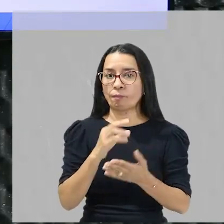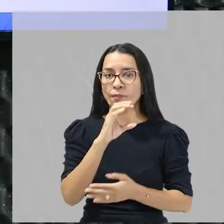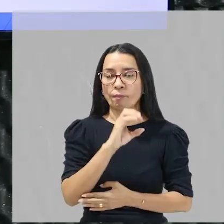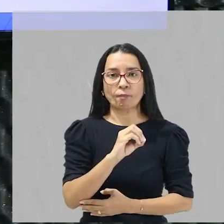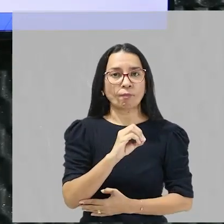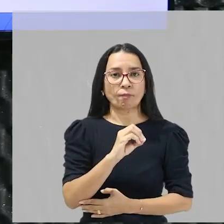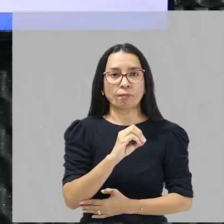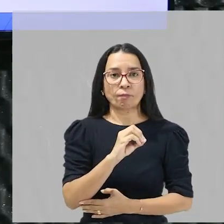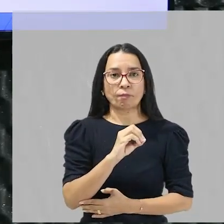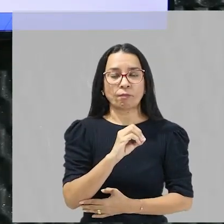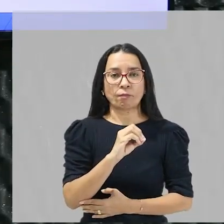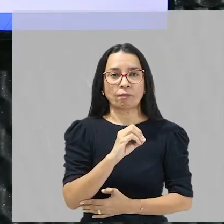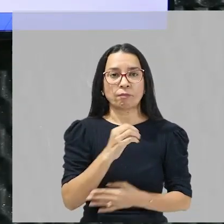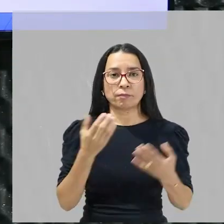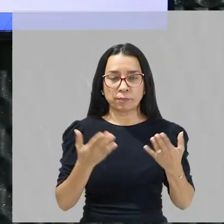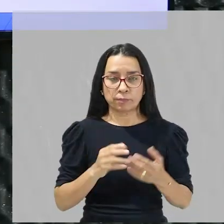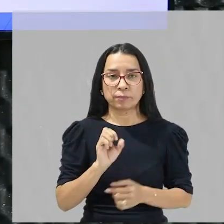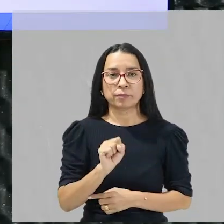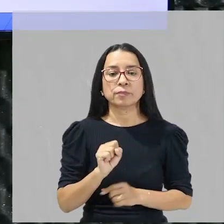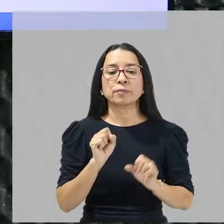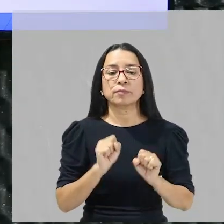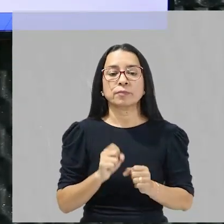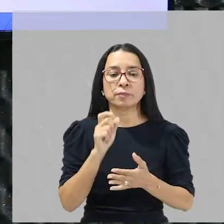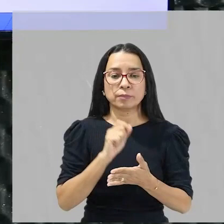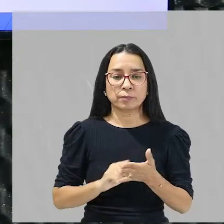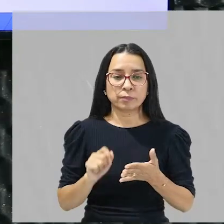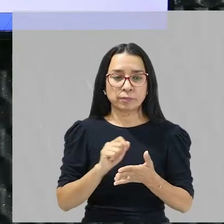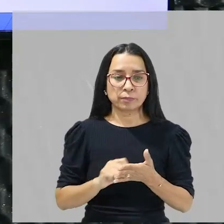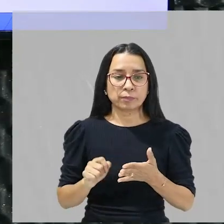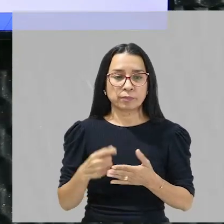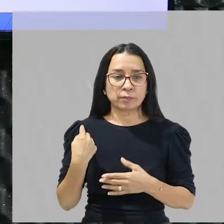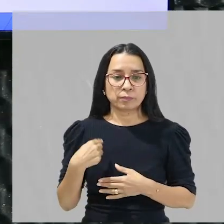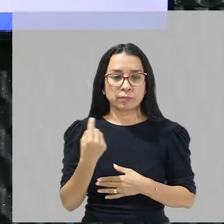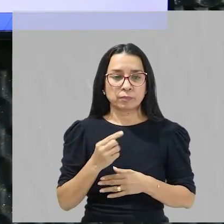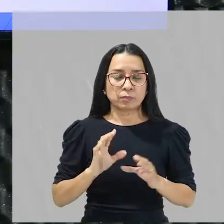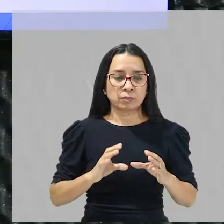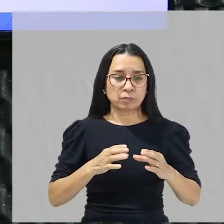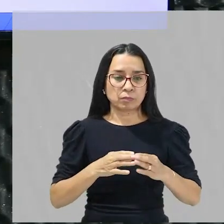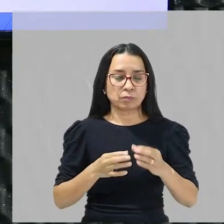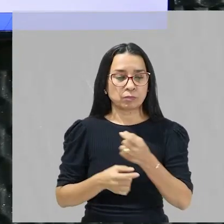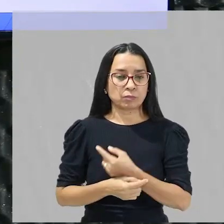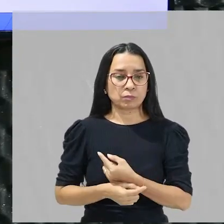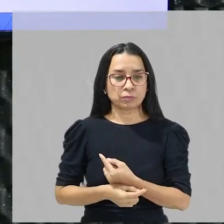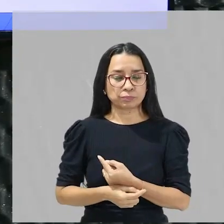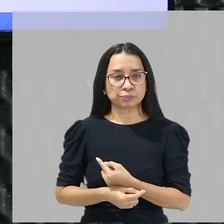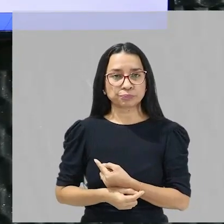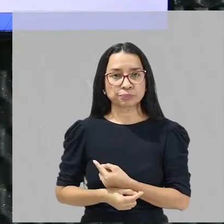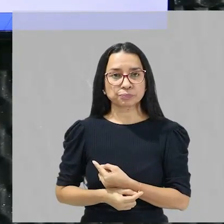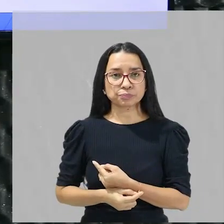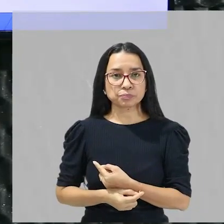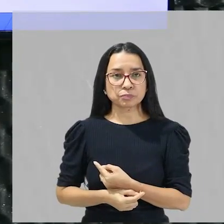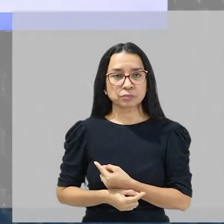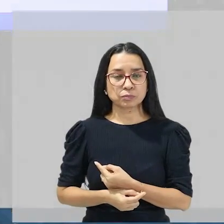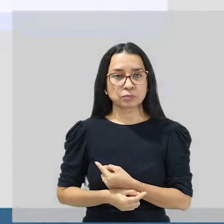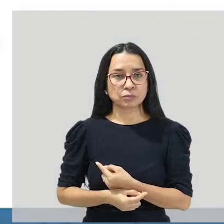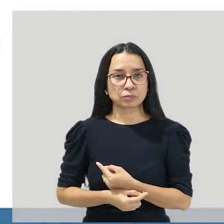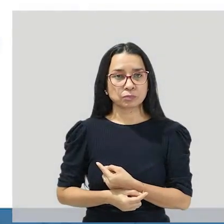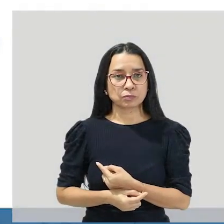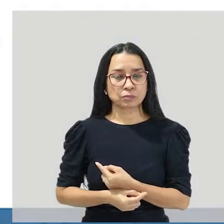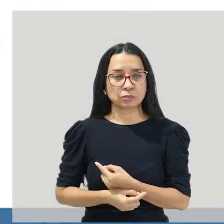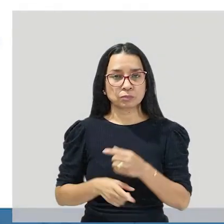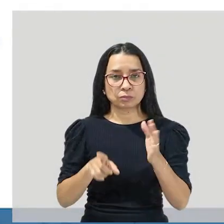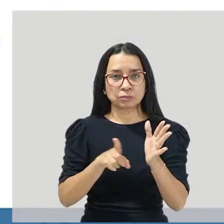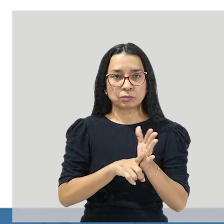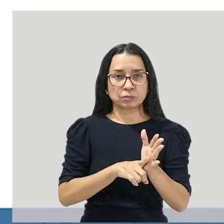pintadas, tá? E agora sim a gente pode escrever o nosso conjunto domínio da função. Tá positivo entre o menos 2 e o